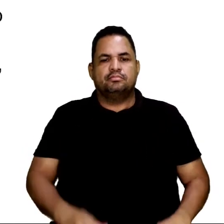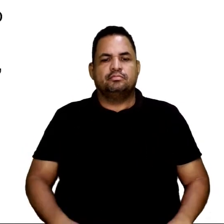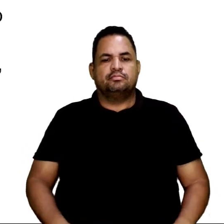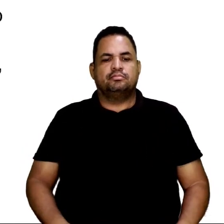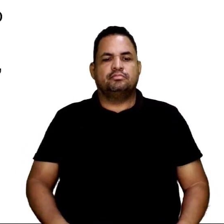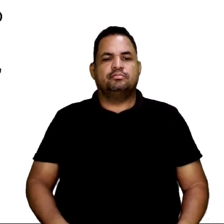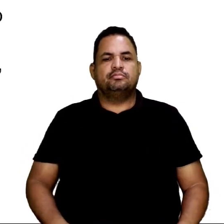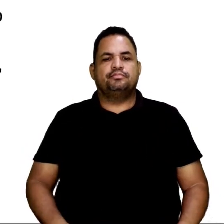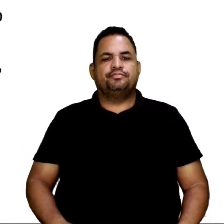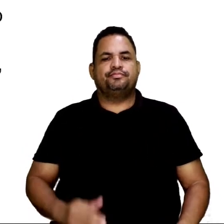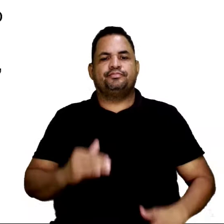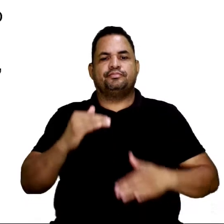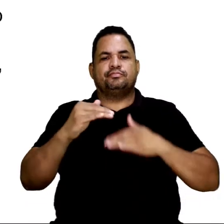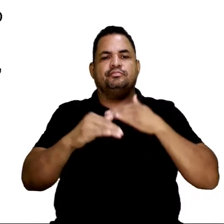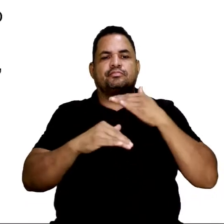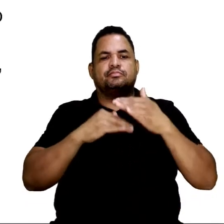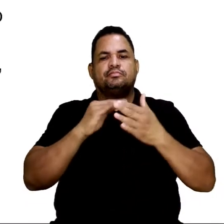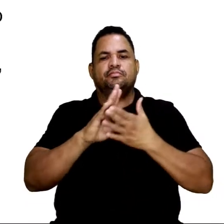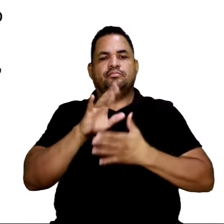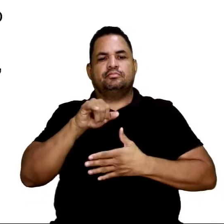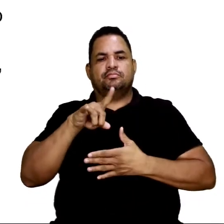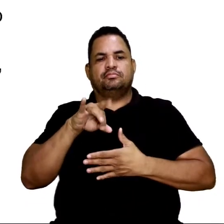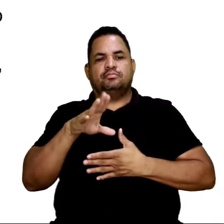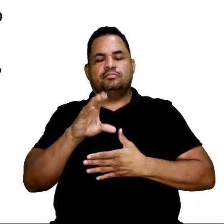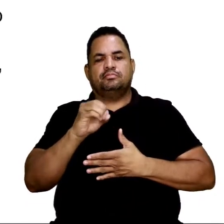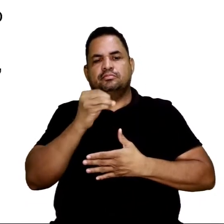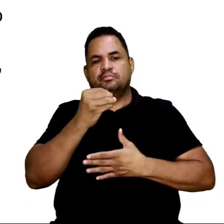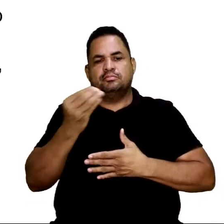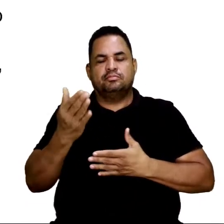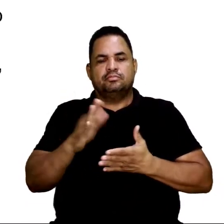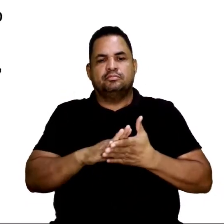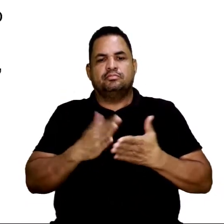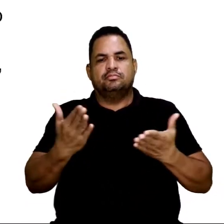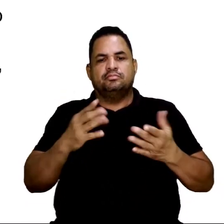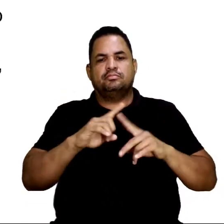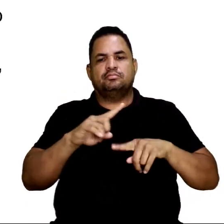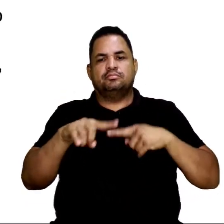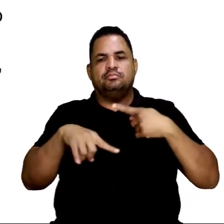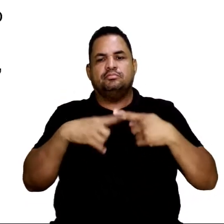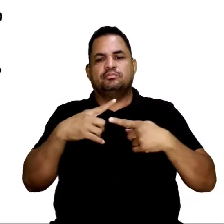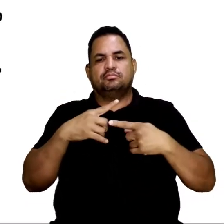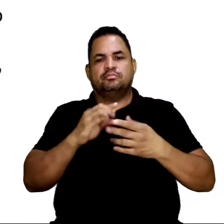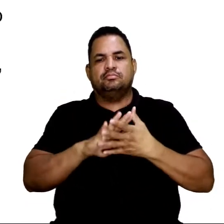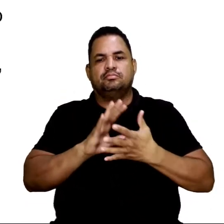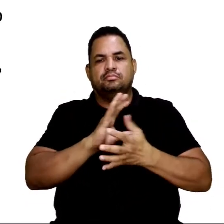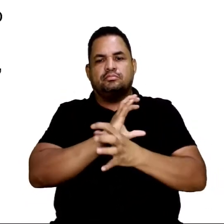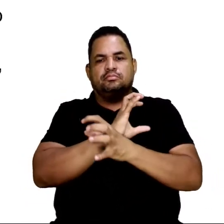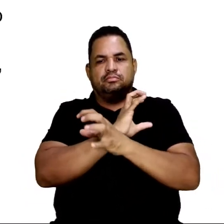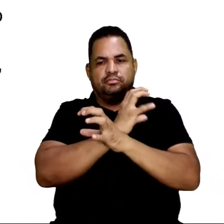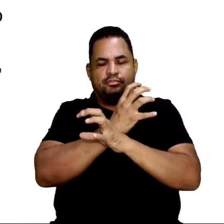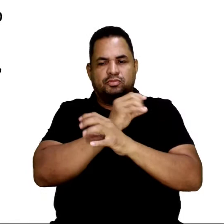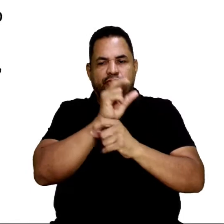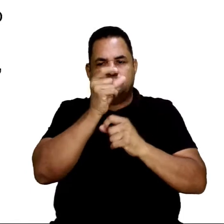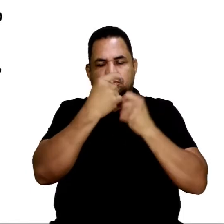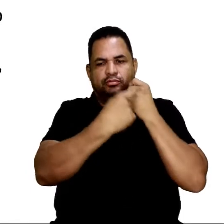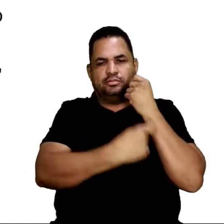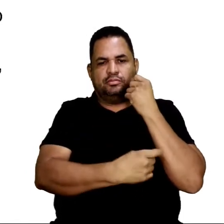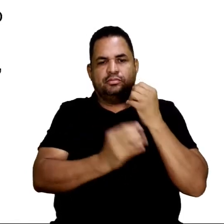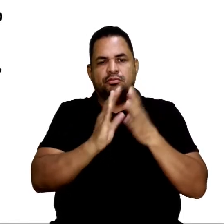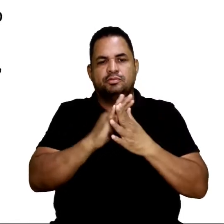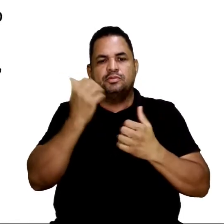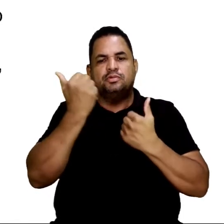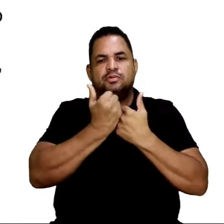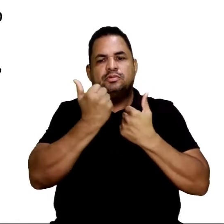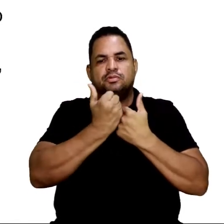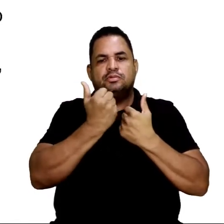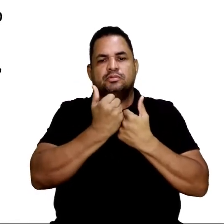O desenvolvimento do notocórdio, ou da notocorda, que mais tarde será circundada pelas vértebras. Ela vai ser substituída, então,